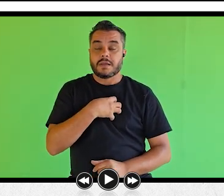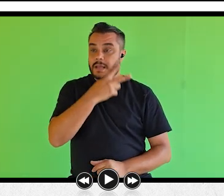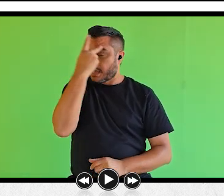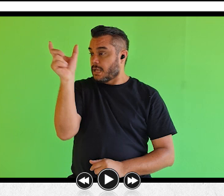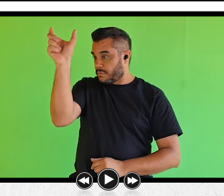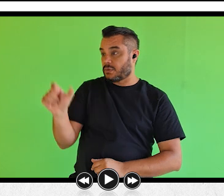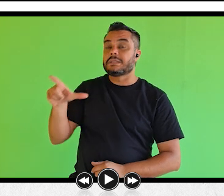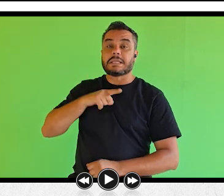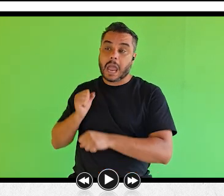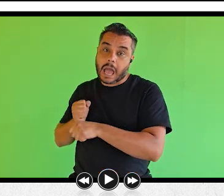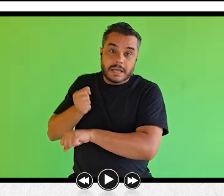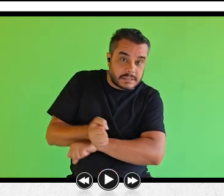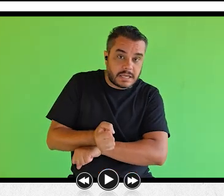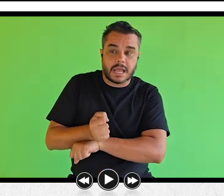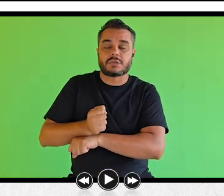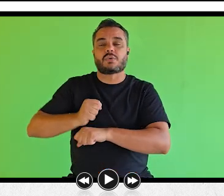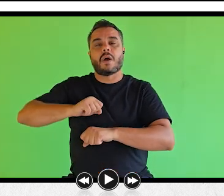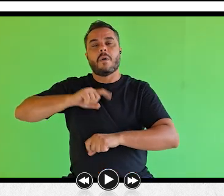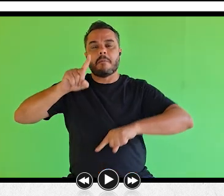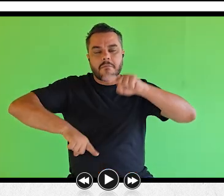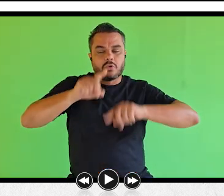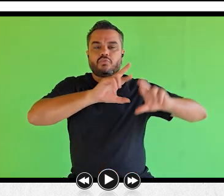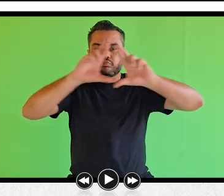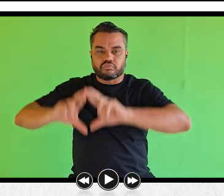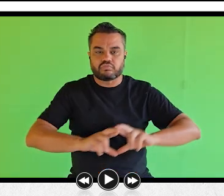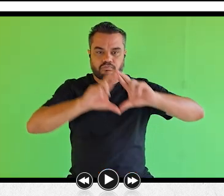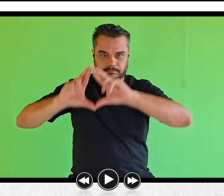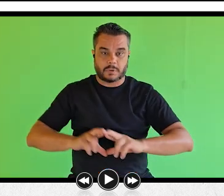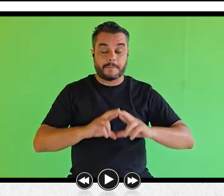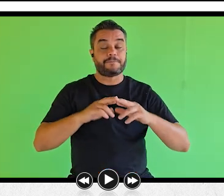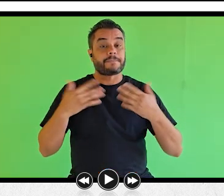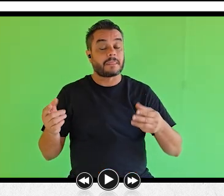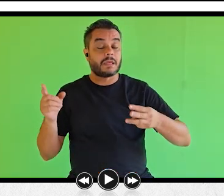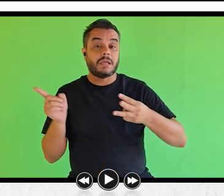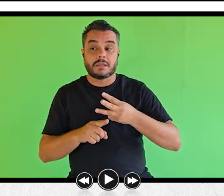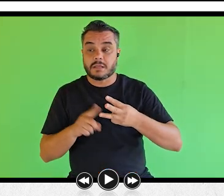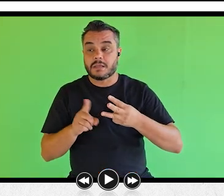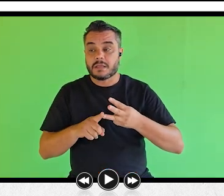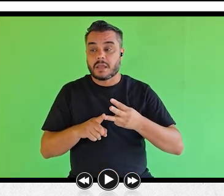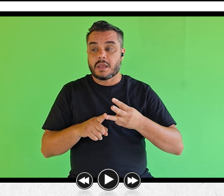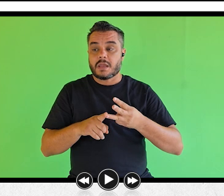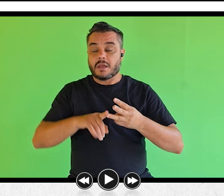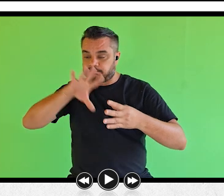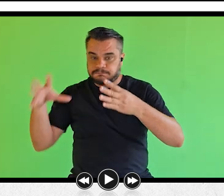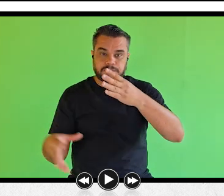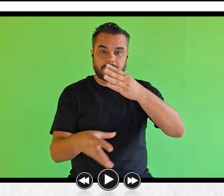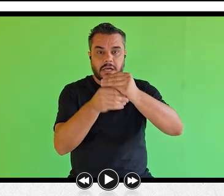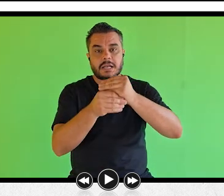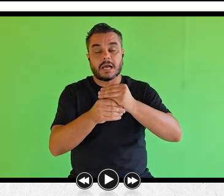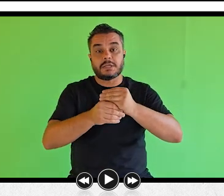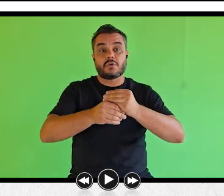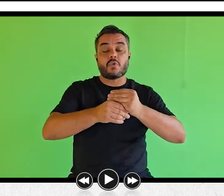a intersetorialidade com outras políticas públicas, uma vez que se trata de um público que necessita de todos os tipos de política de